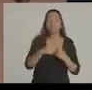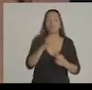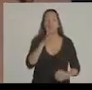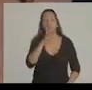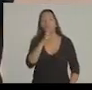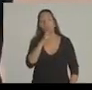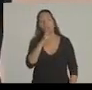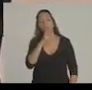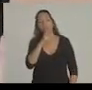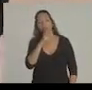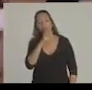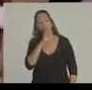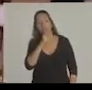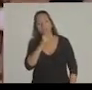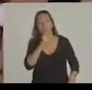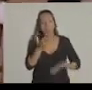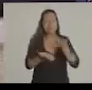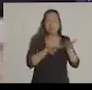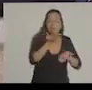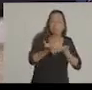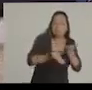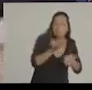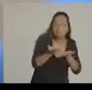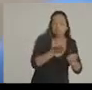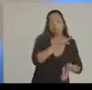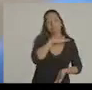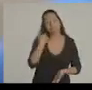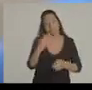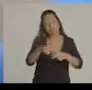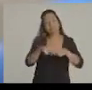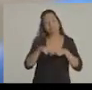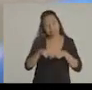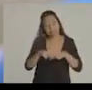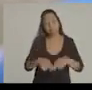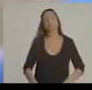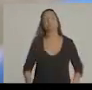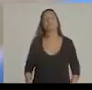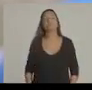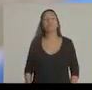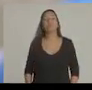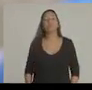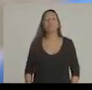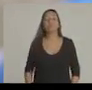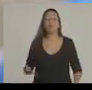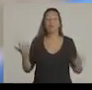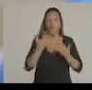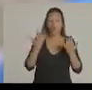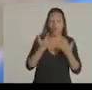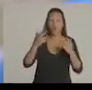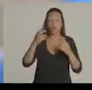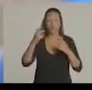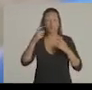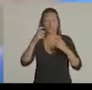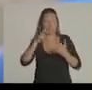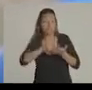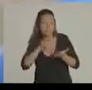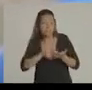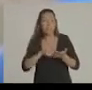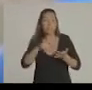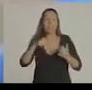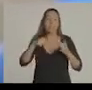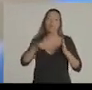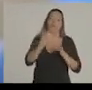tão lentos que acabou levando a óbito. Hoje mesmo, às 10 horas da manhã, eu fiz